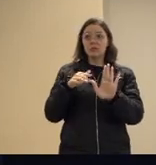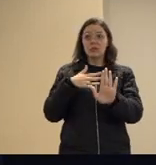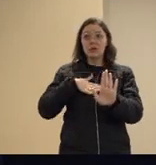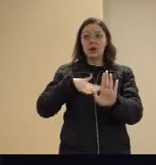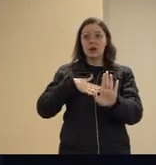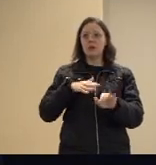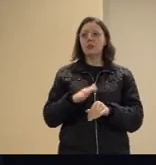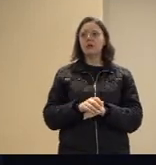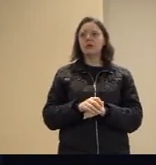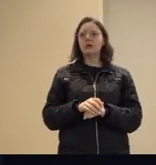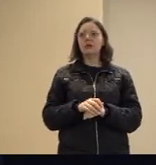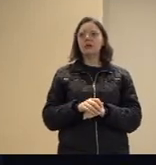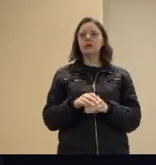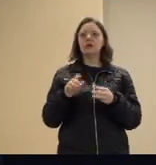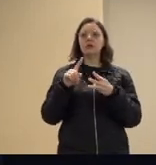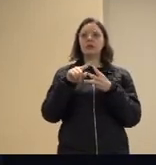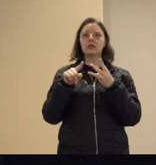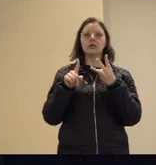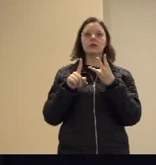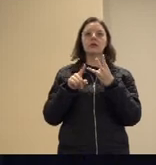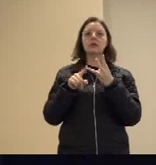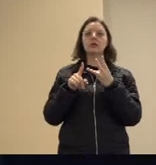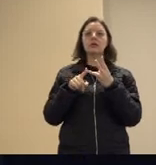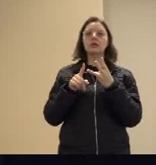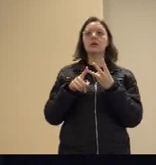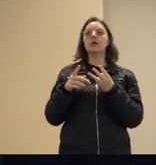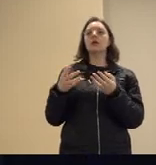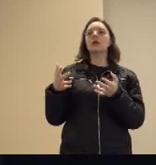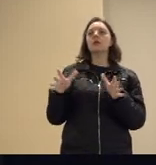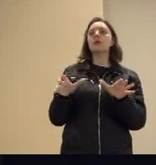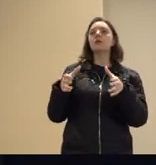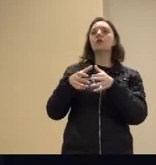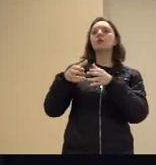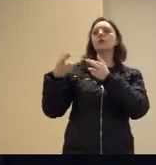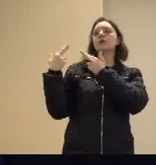talvez aquele grupo do meio, que é o grupo da responsabilidade.